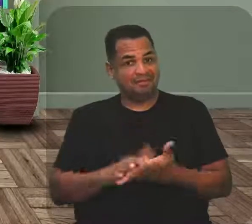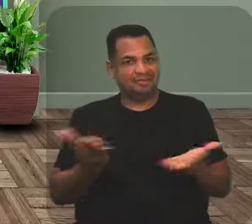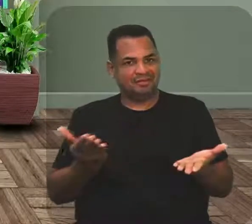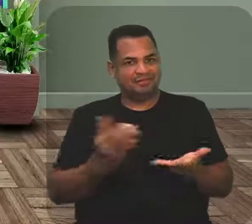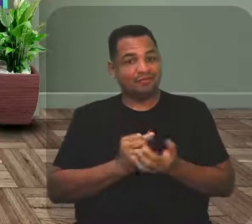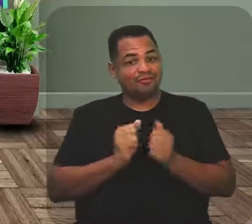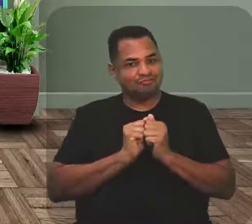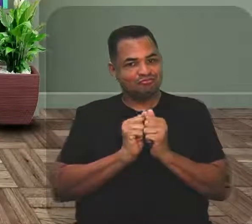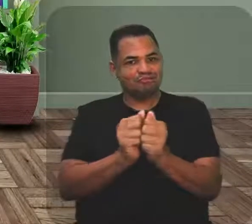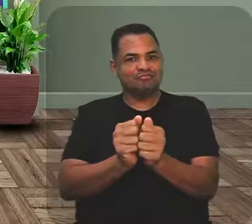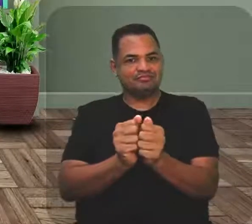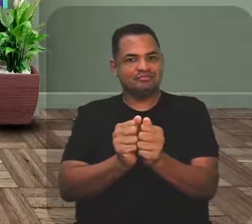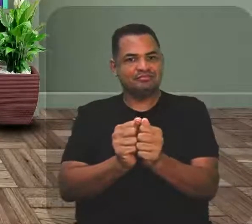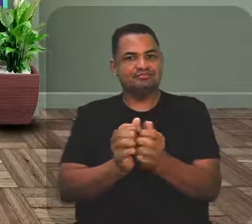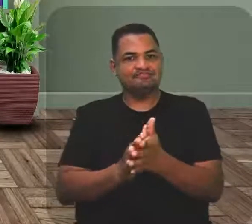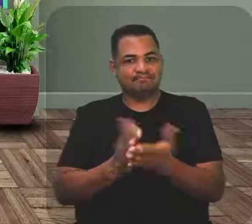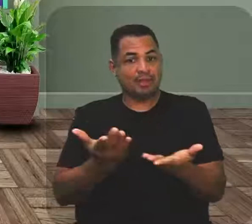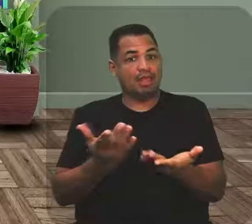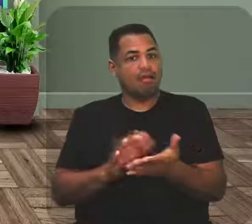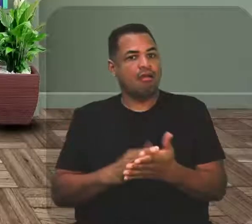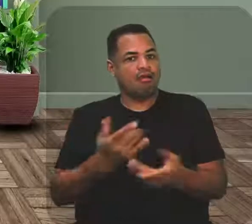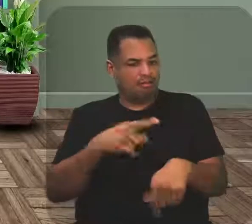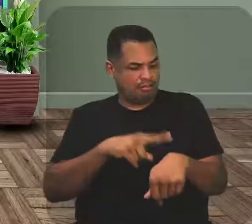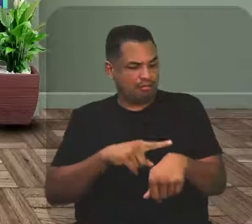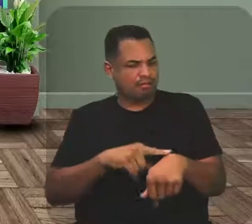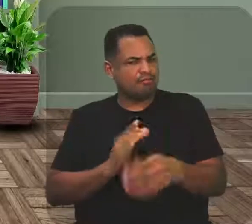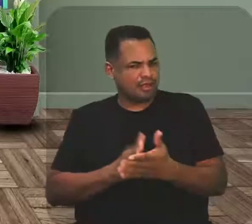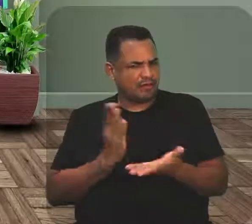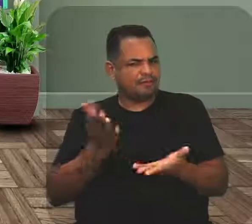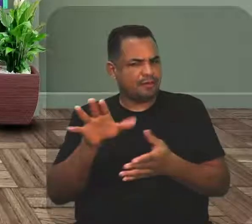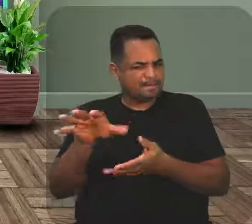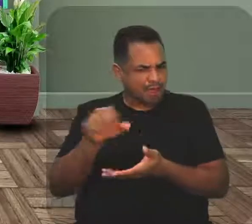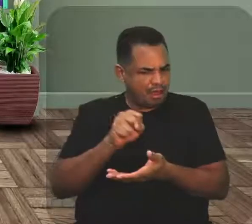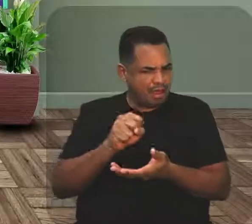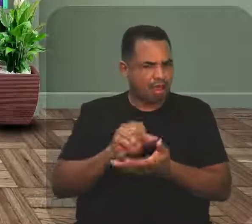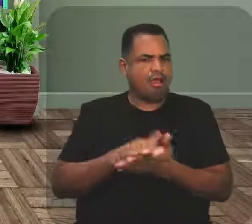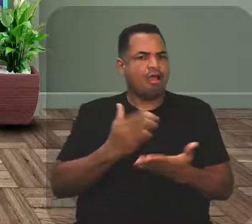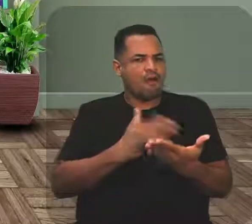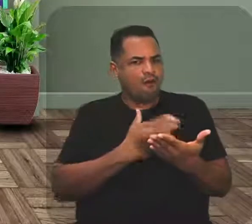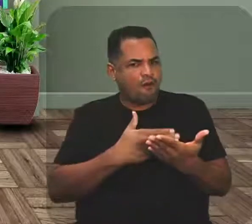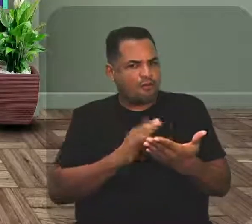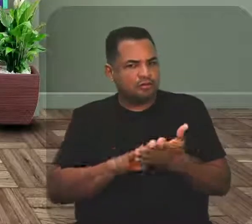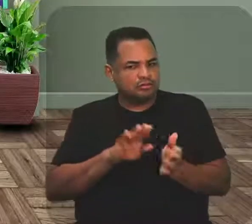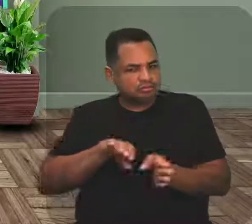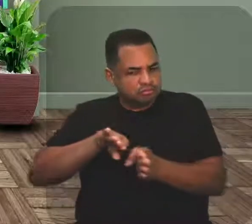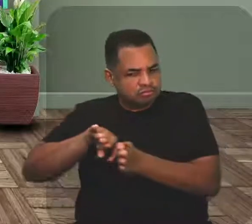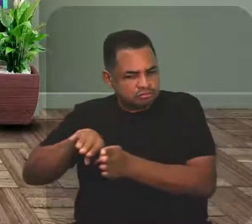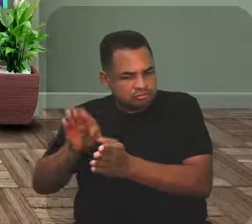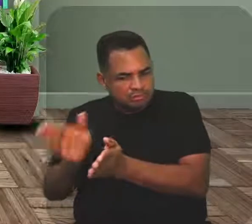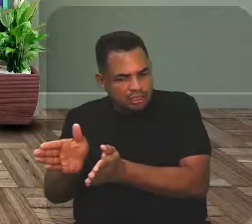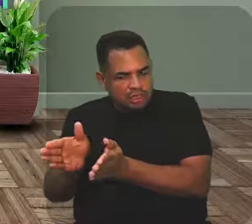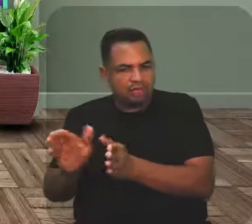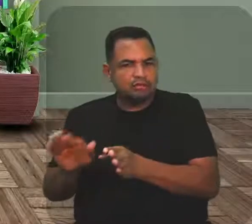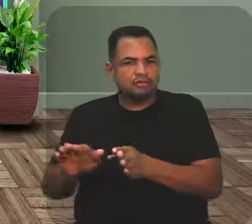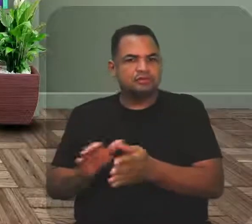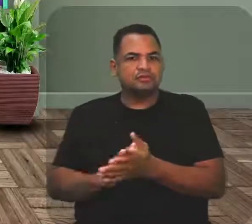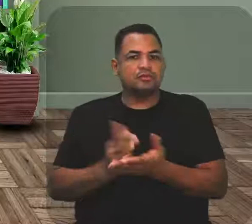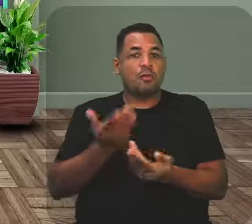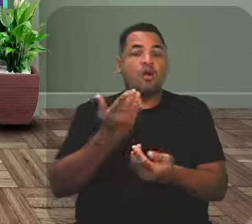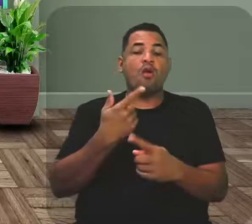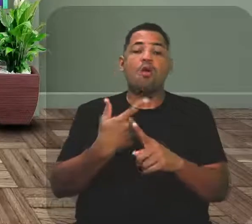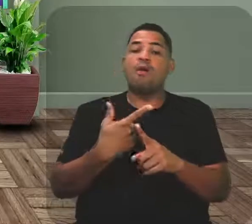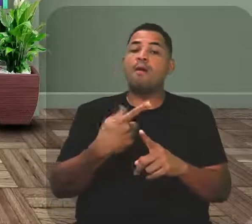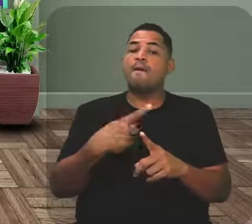vamos juntos? Olha, dá tempo ainda de você correr, pegar aí seu material, deixar aí no cantinho, por quê? O